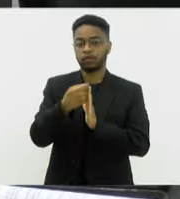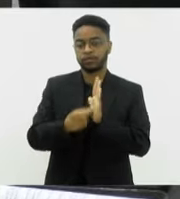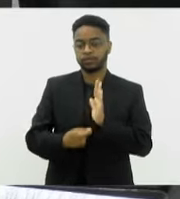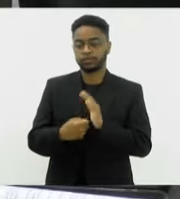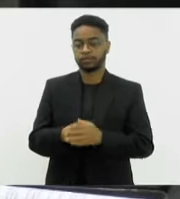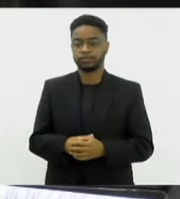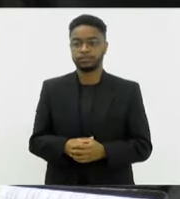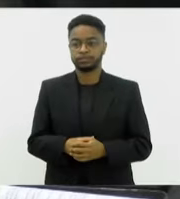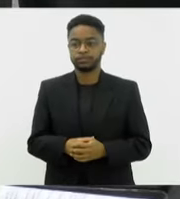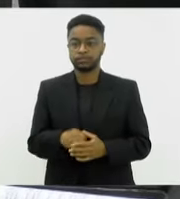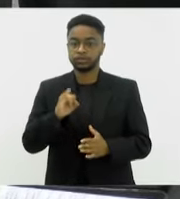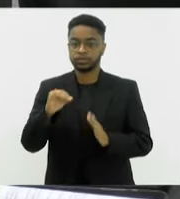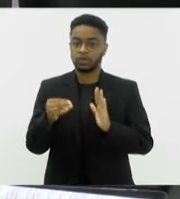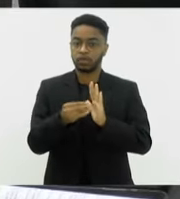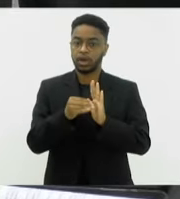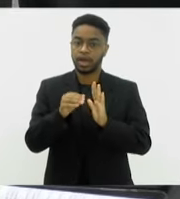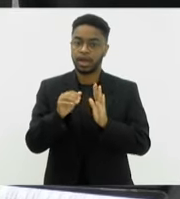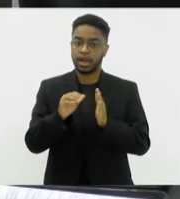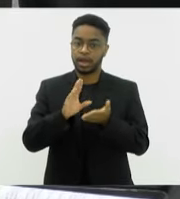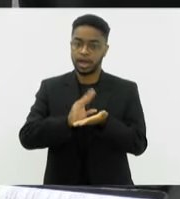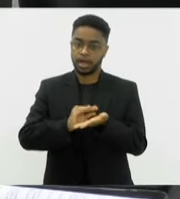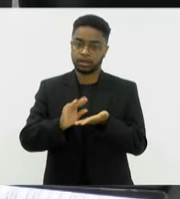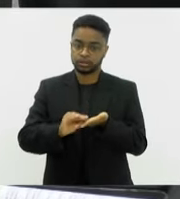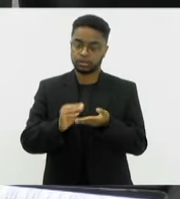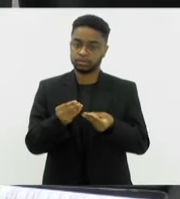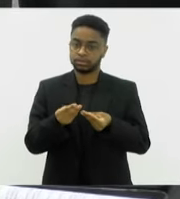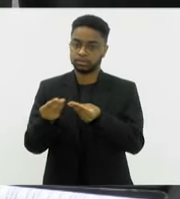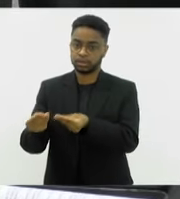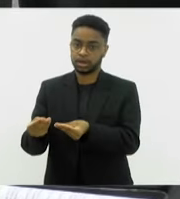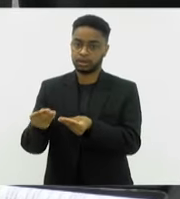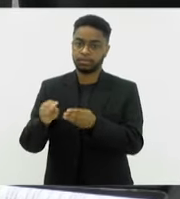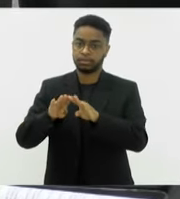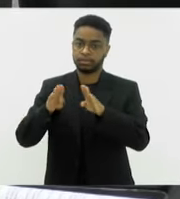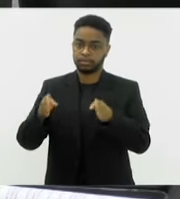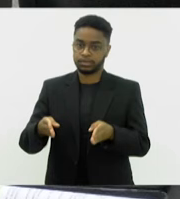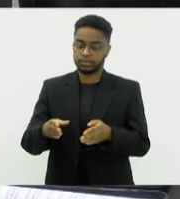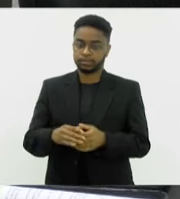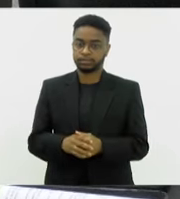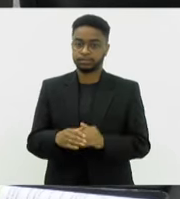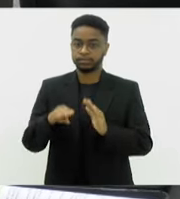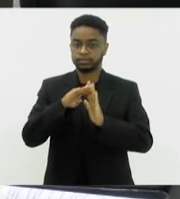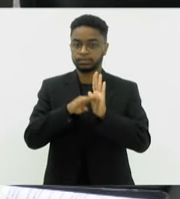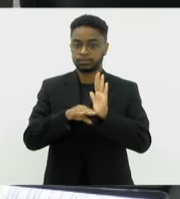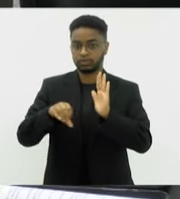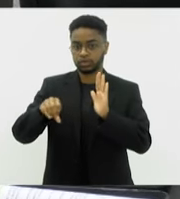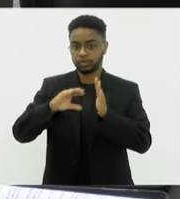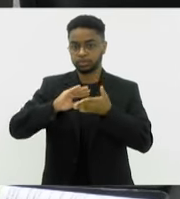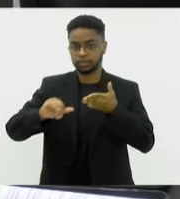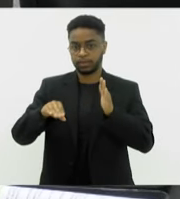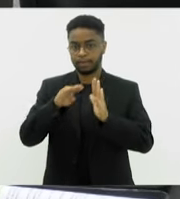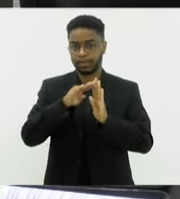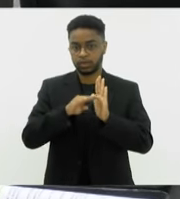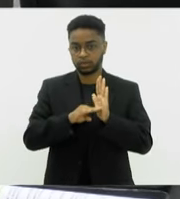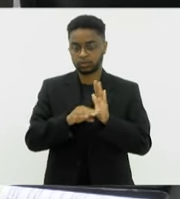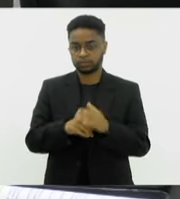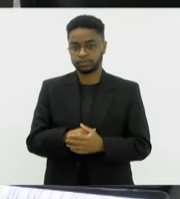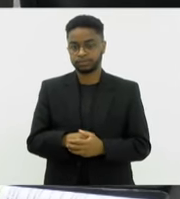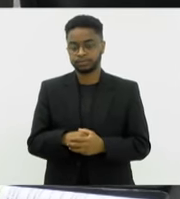aí, se puder botar na ata, que já entrega a ata para a mesa. Item 9 foi retirado de pauta a pedido do